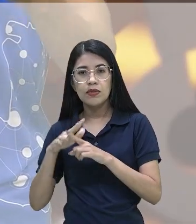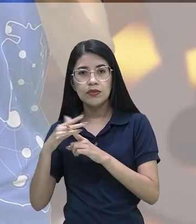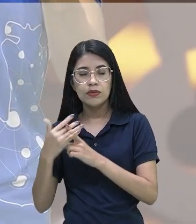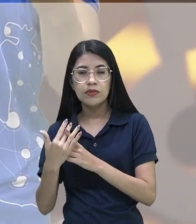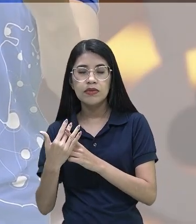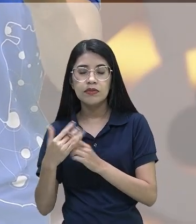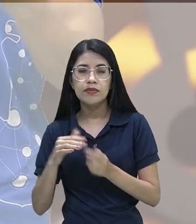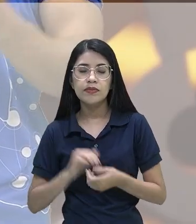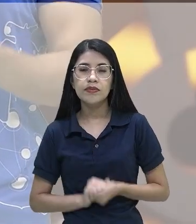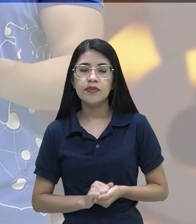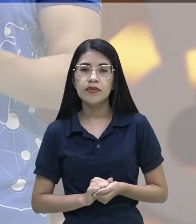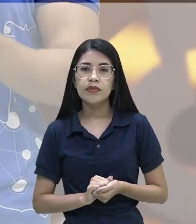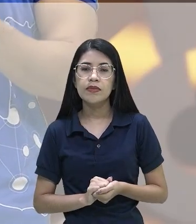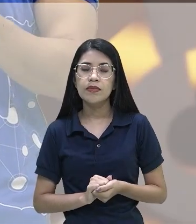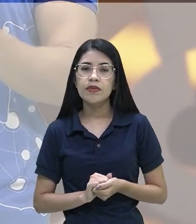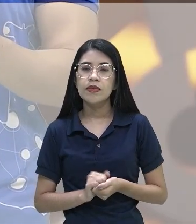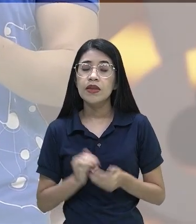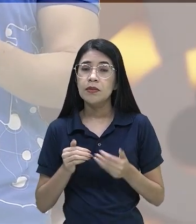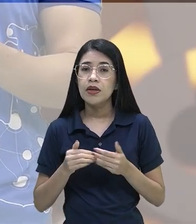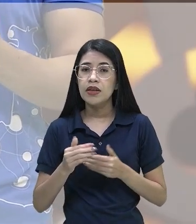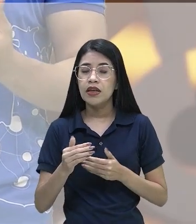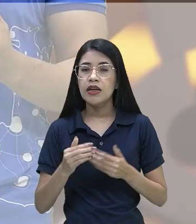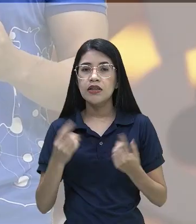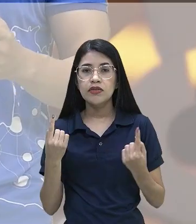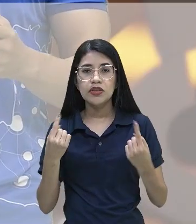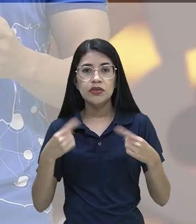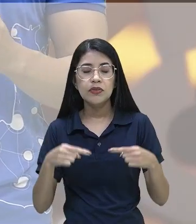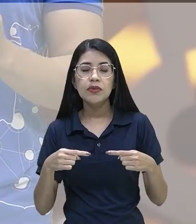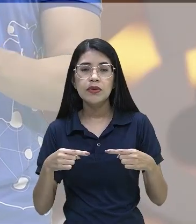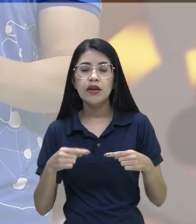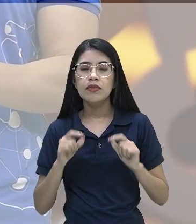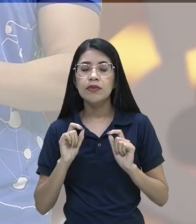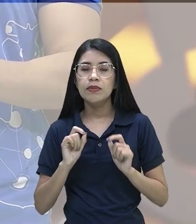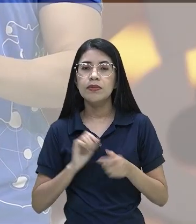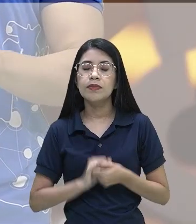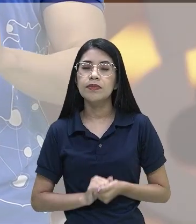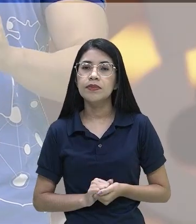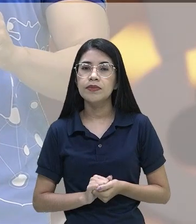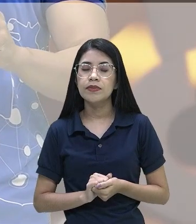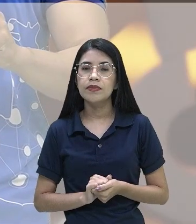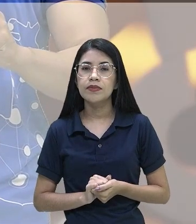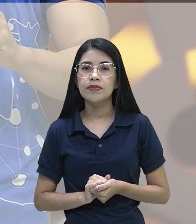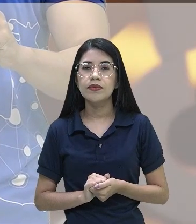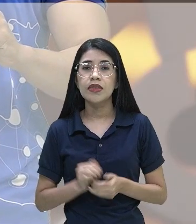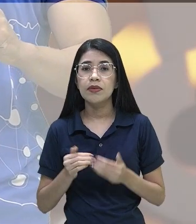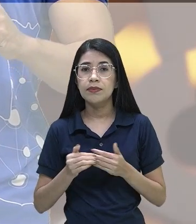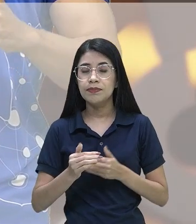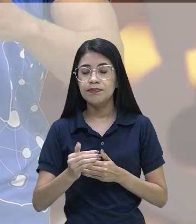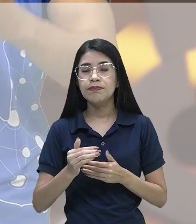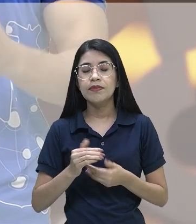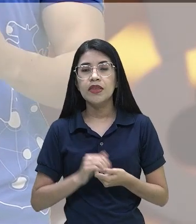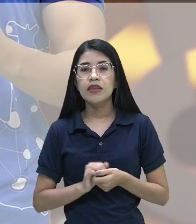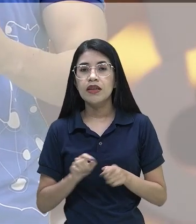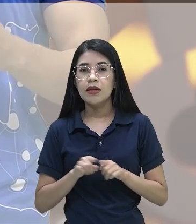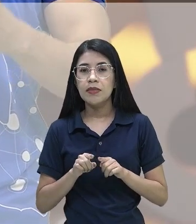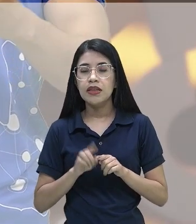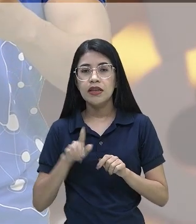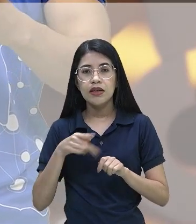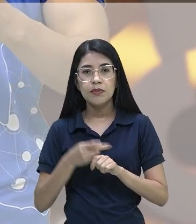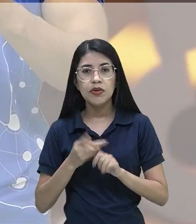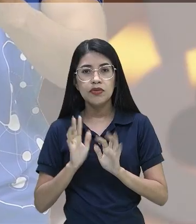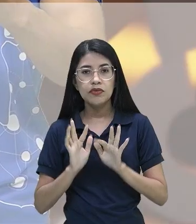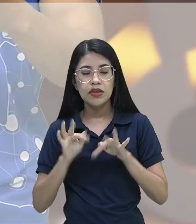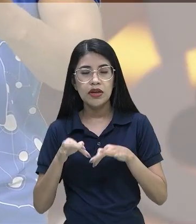a partir daí eles vão ter essa rivalização, certo? Dando continuidade, a gente tem nesse momento pós-guerra